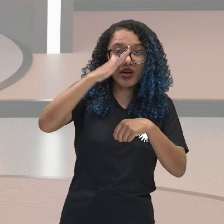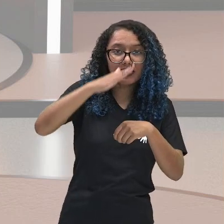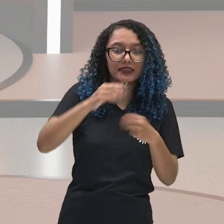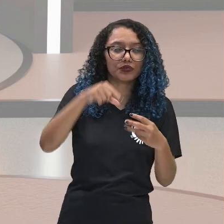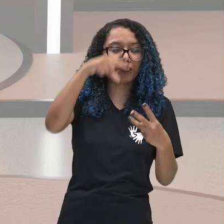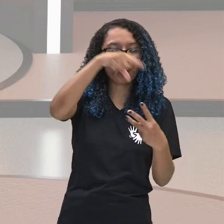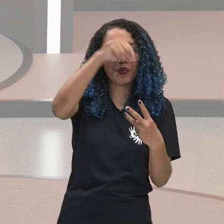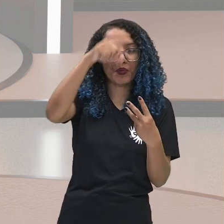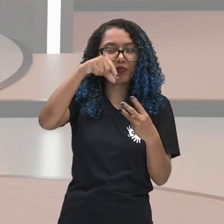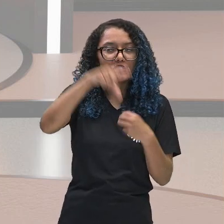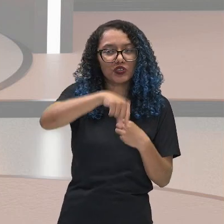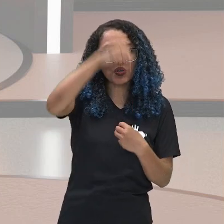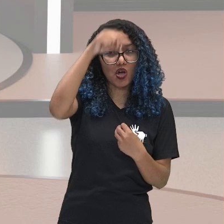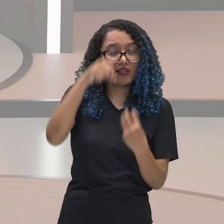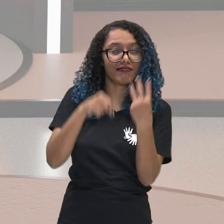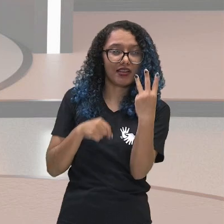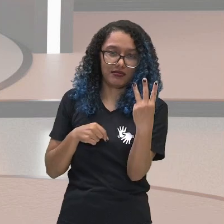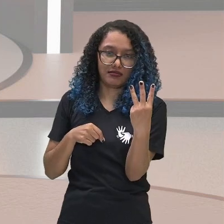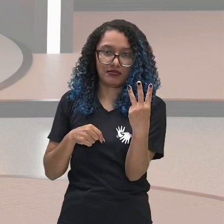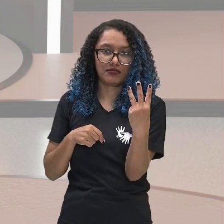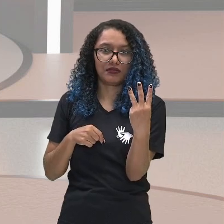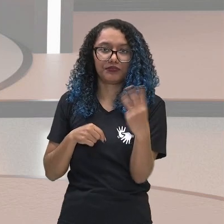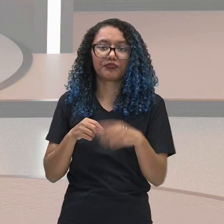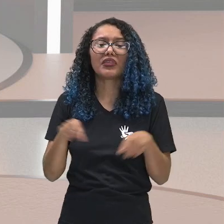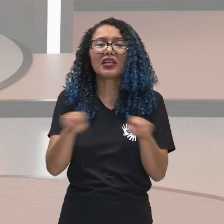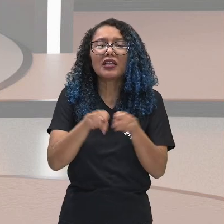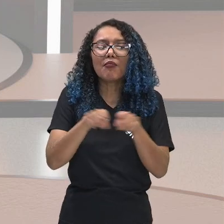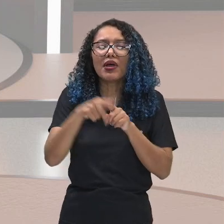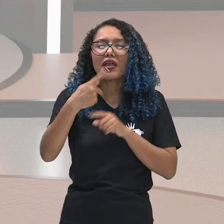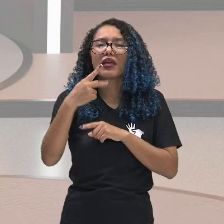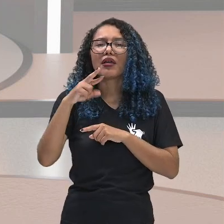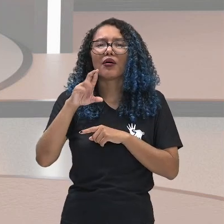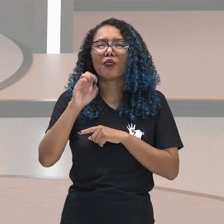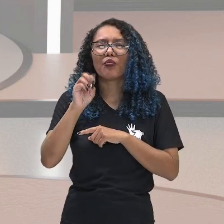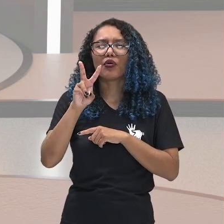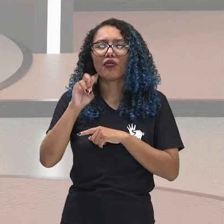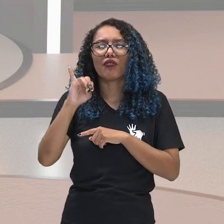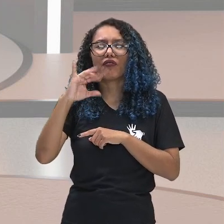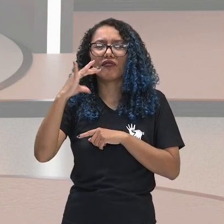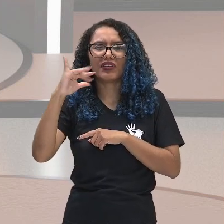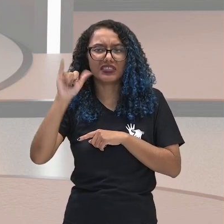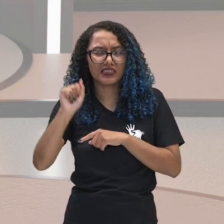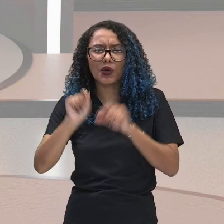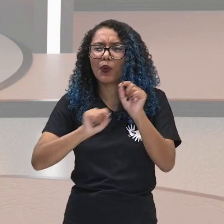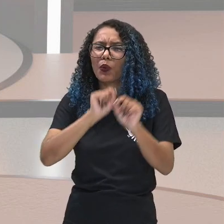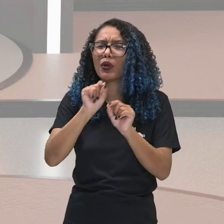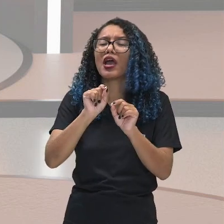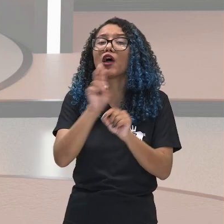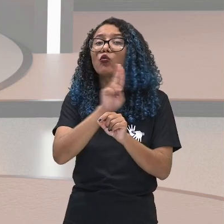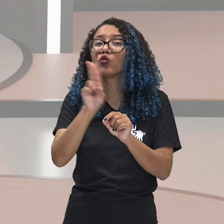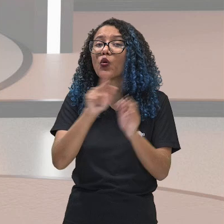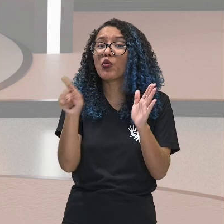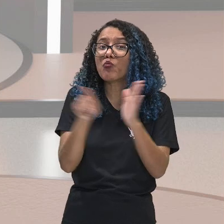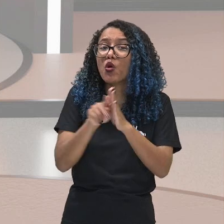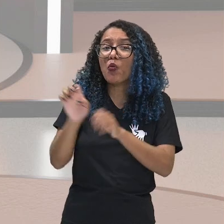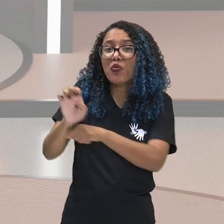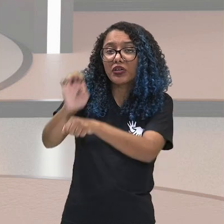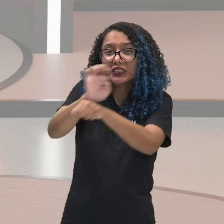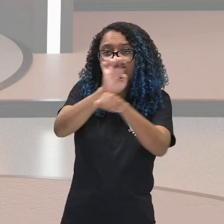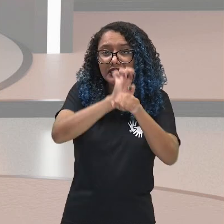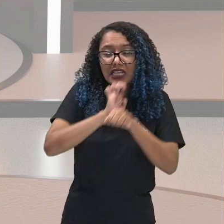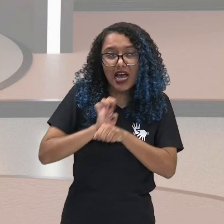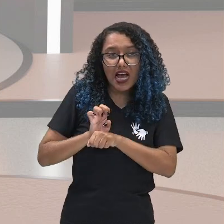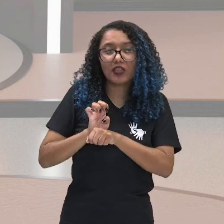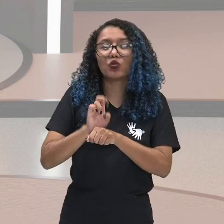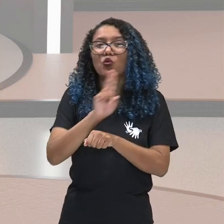províncias? Era o nome que os estados recebiam no período do Império, tá? Não tínhamos estados, nós tínhamos, então, a